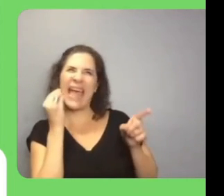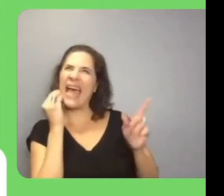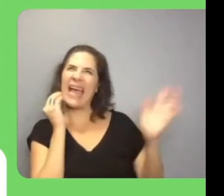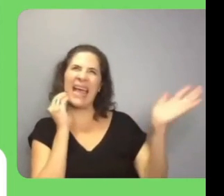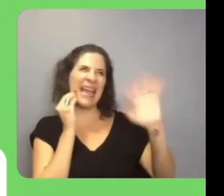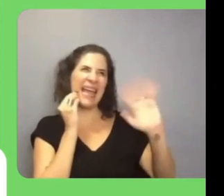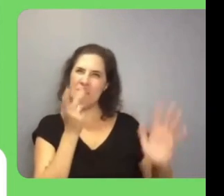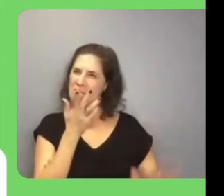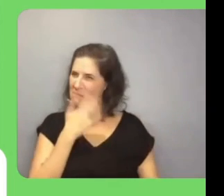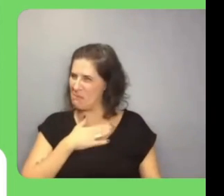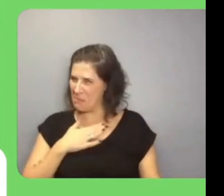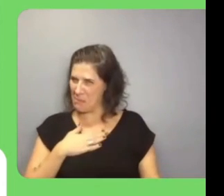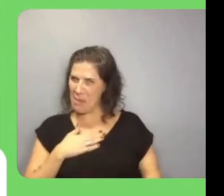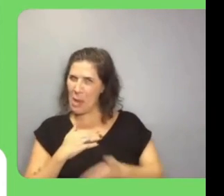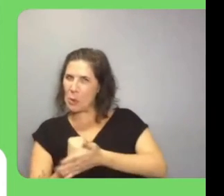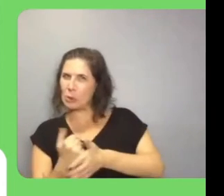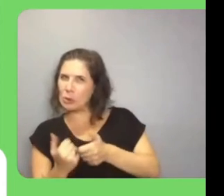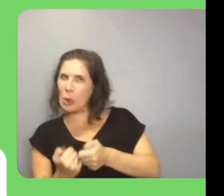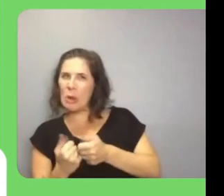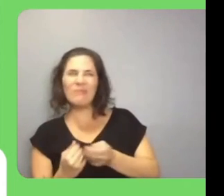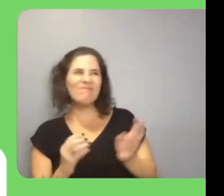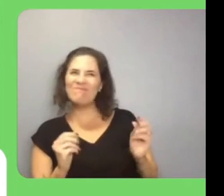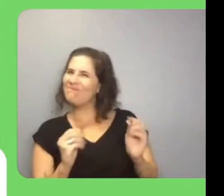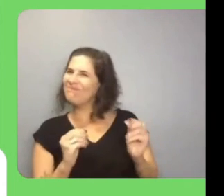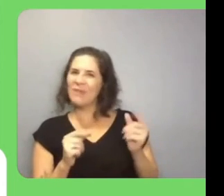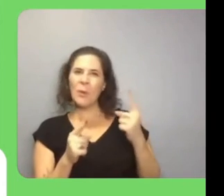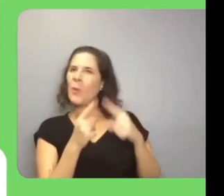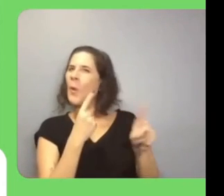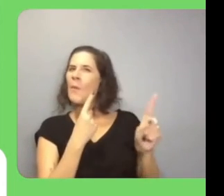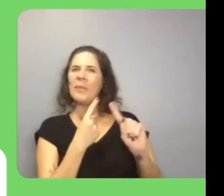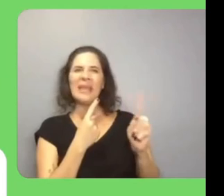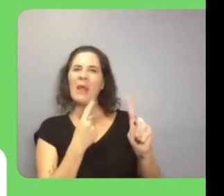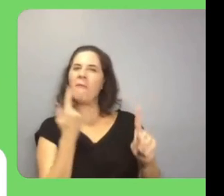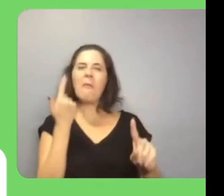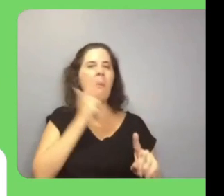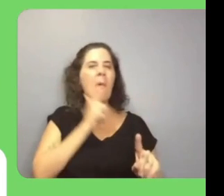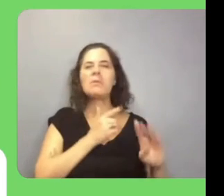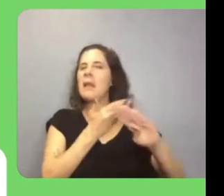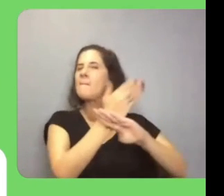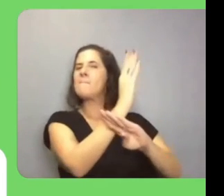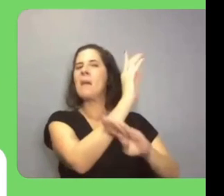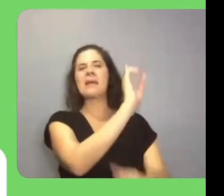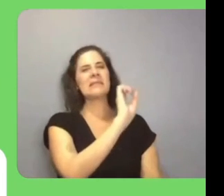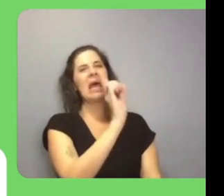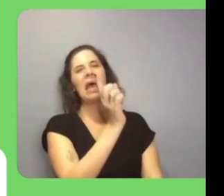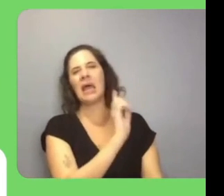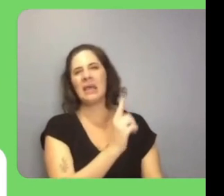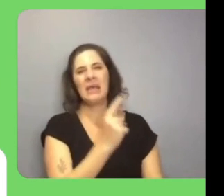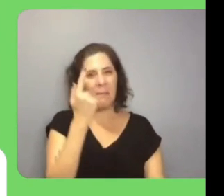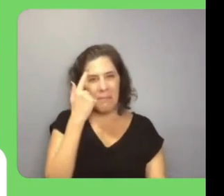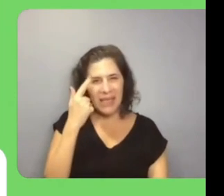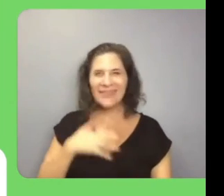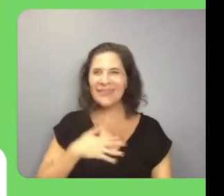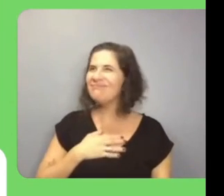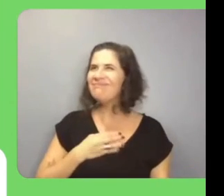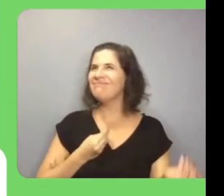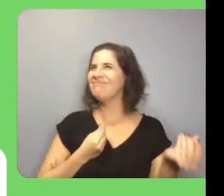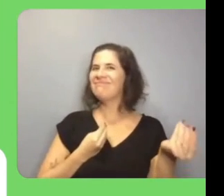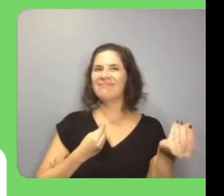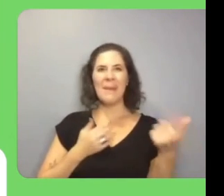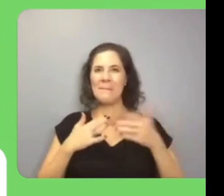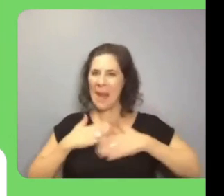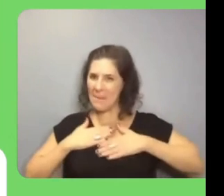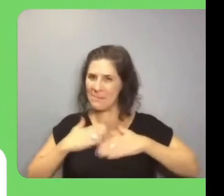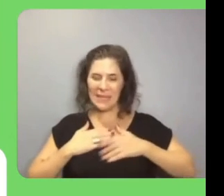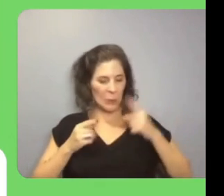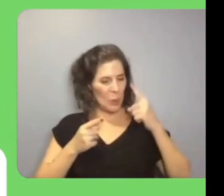eles acham que o lugar deles, de repente, não é aí, porque não se vê nesse mercado, se vê ainda como